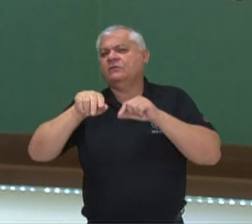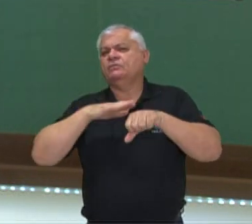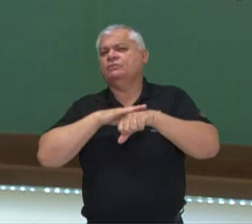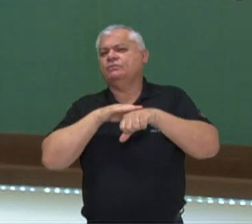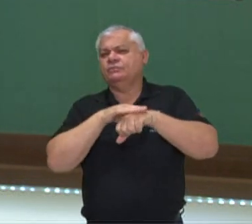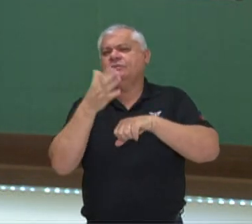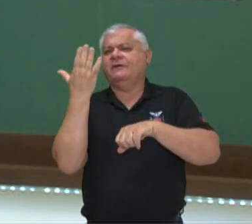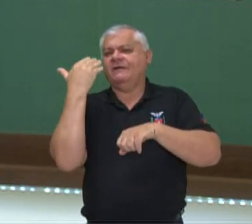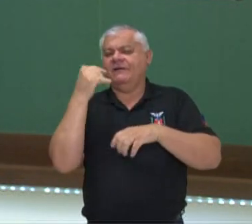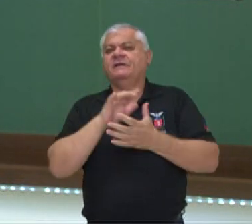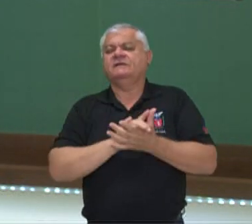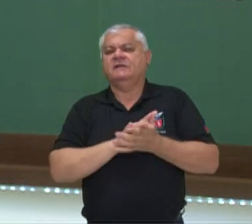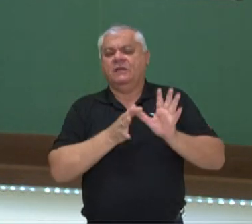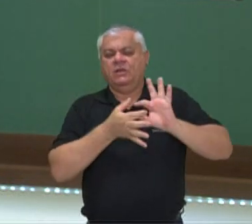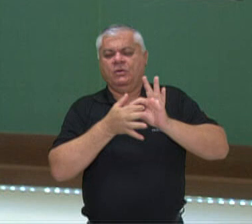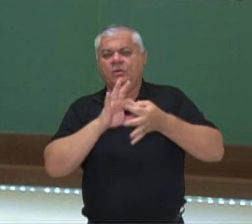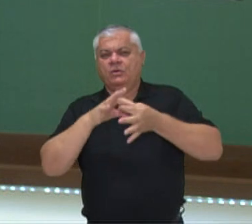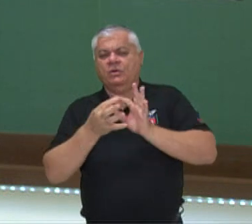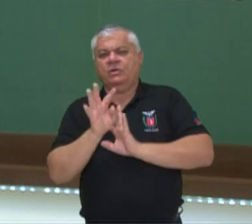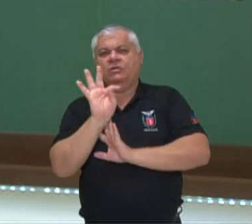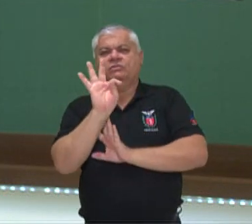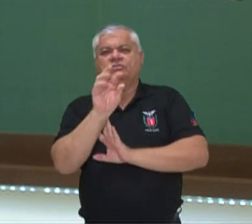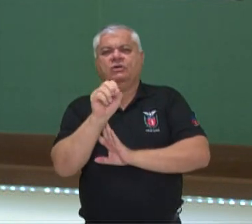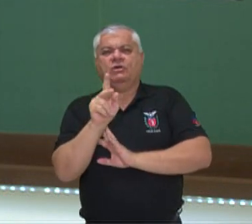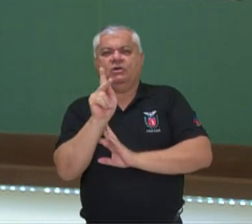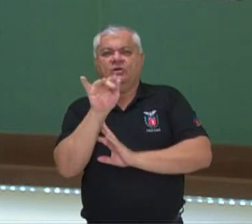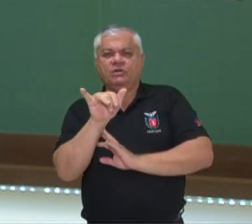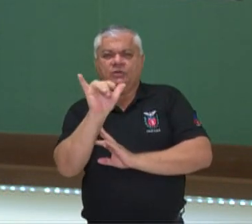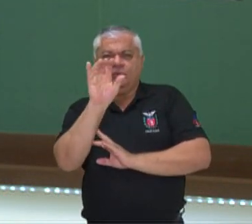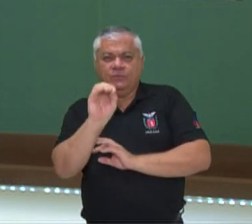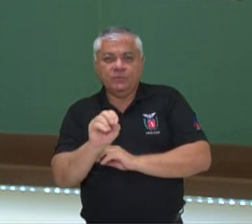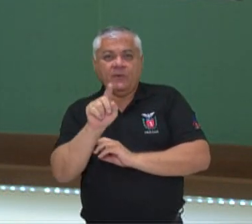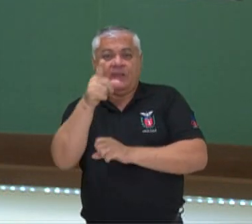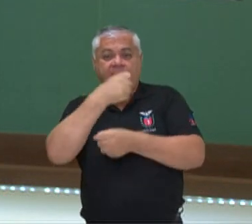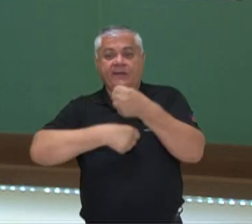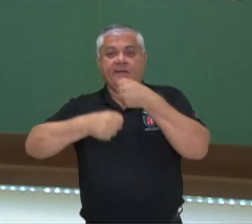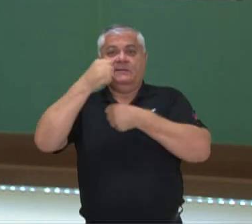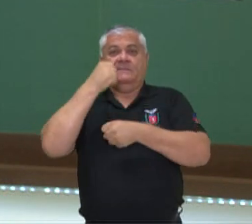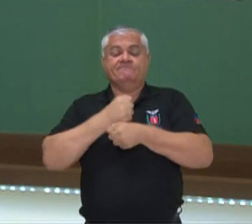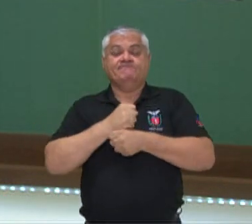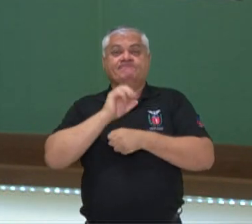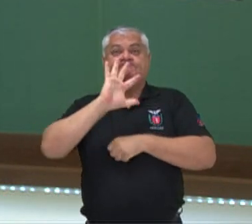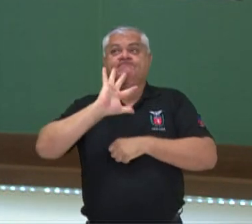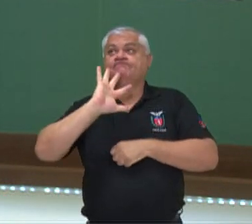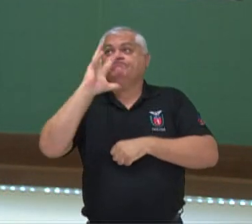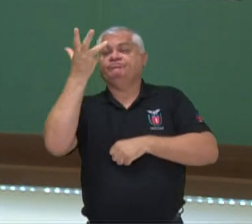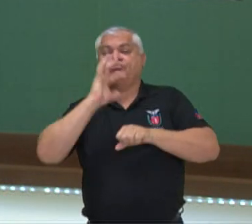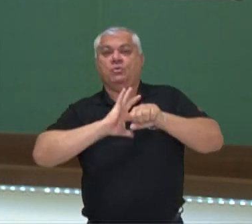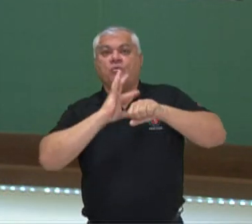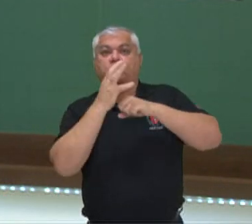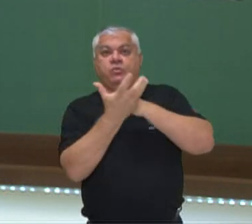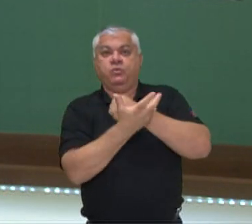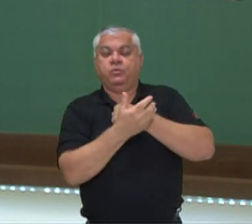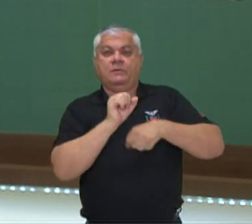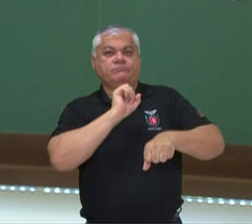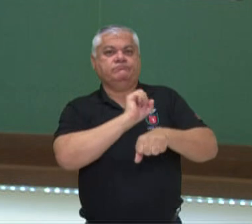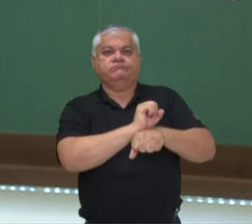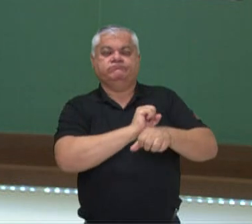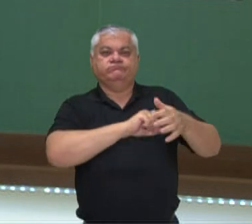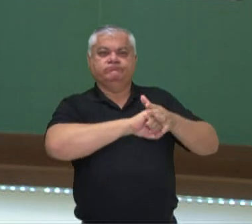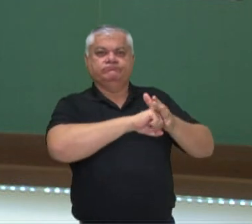né? As Olimpíadas de Tóquio eram para ter acontecido no ano passado, entretanto, por conta do